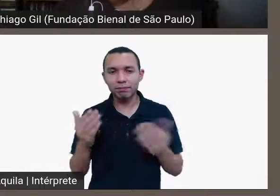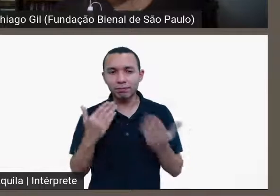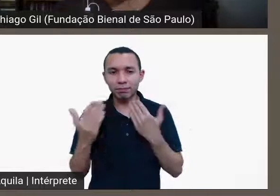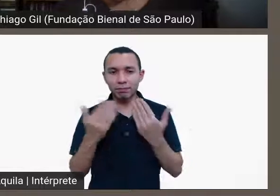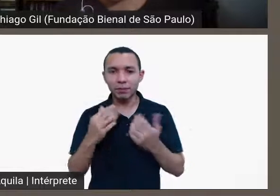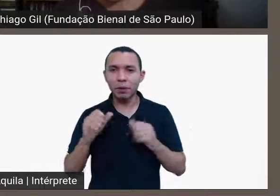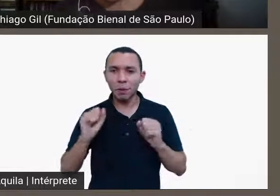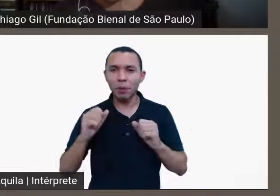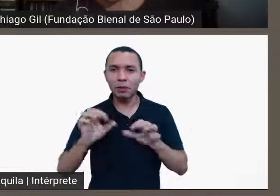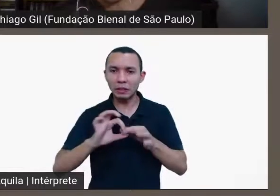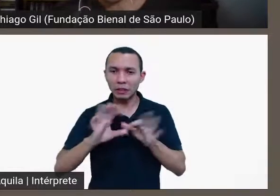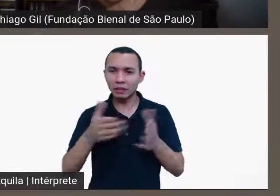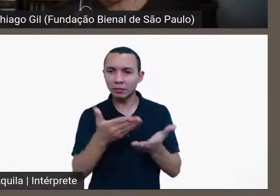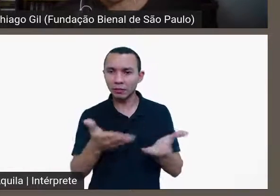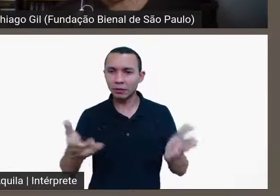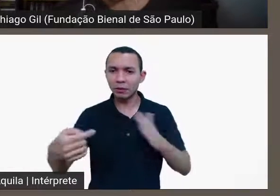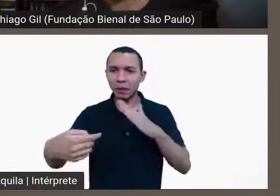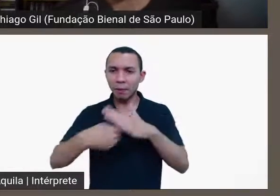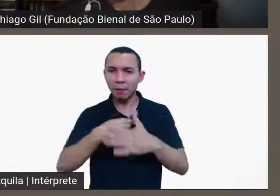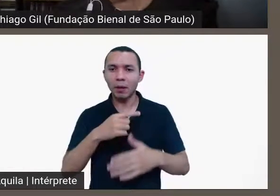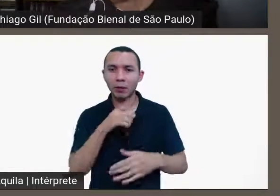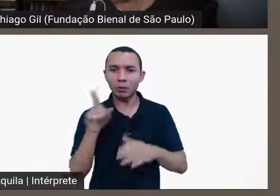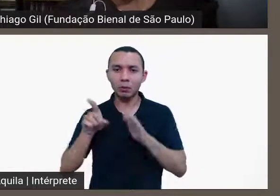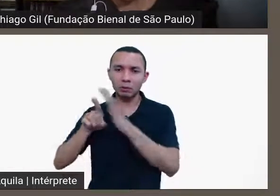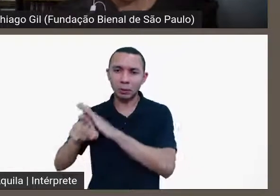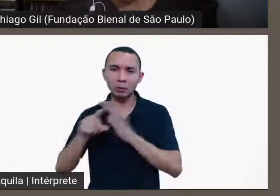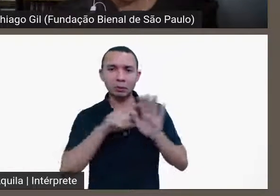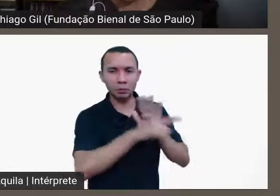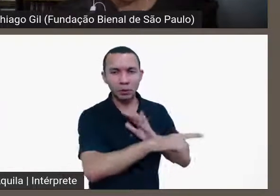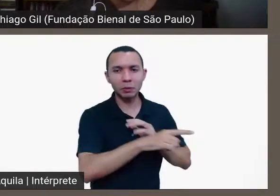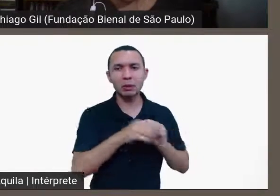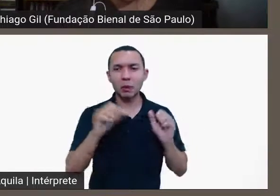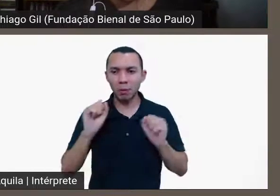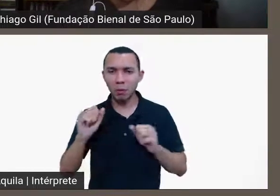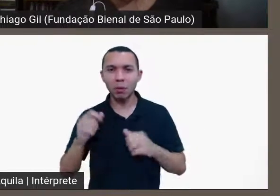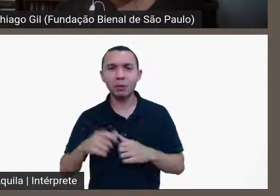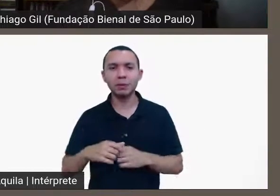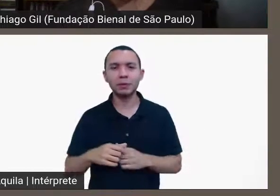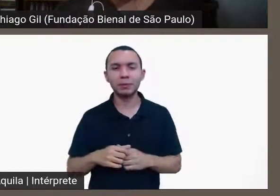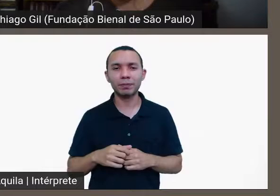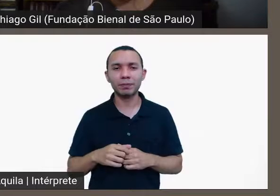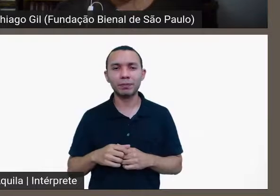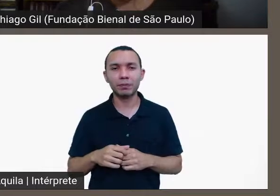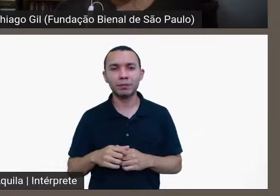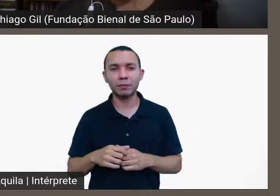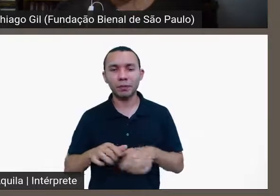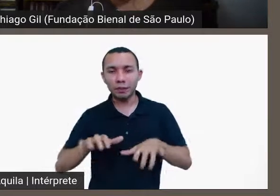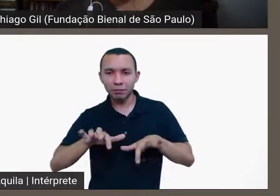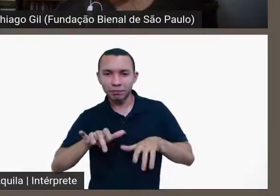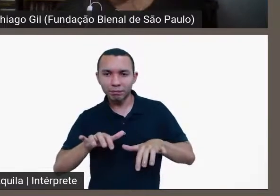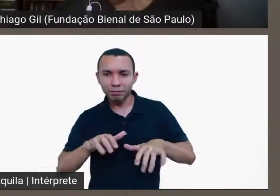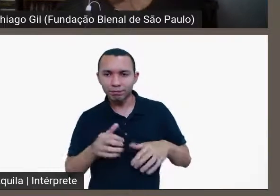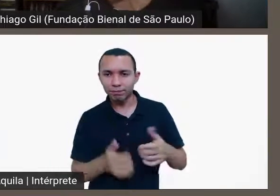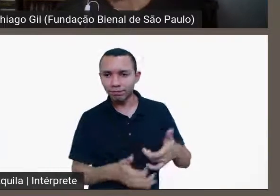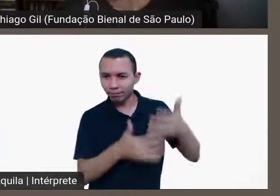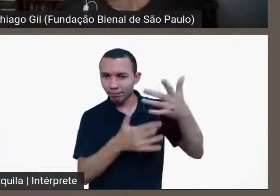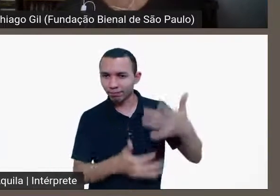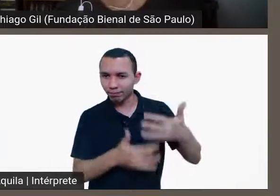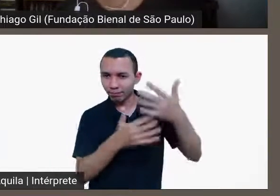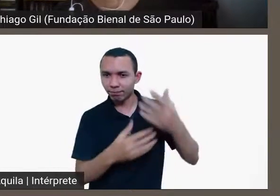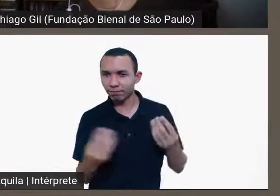perguntas aos dois, propor questões, etc., pode fazer isso através dos chats das redes sociais do IMS,